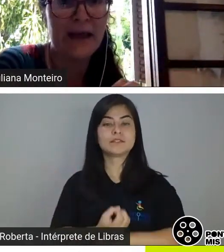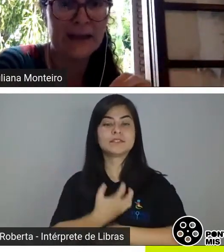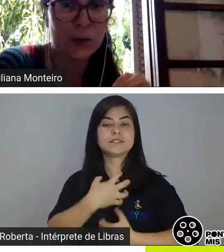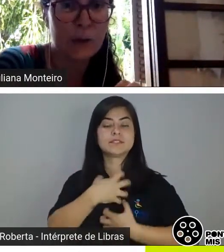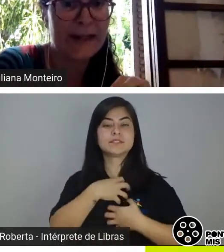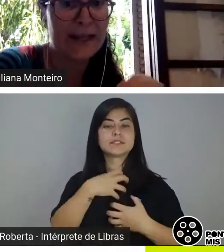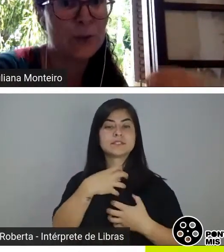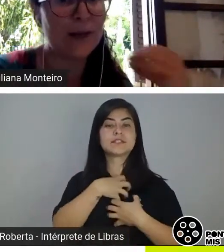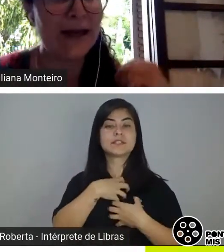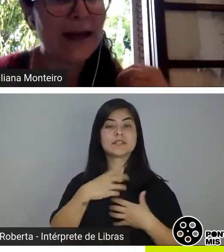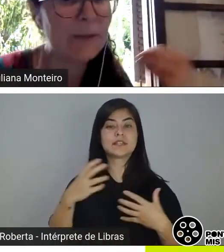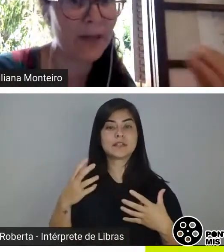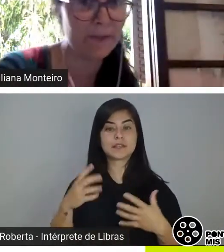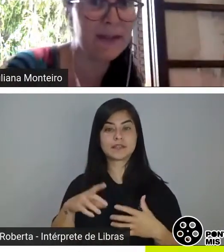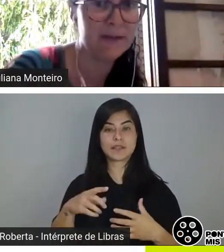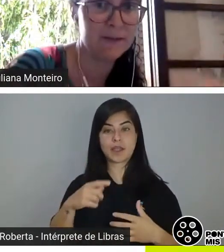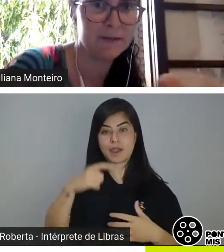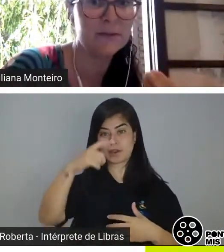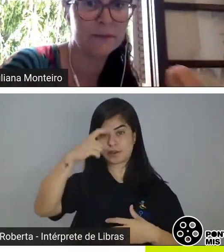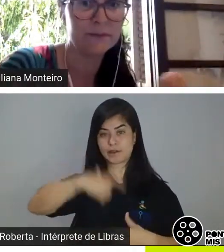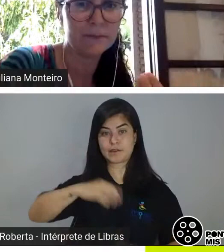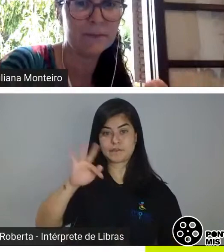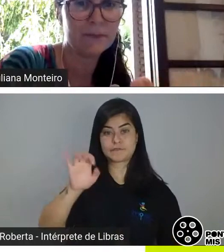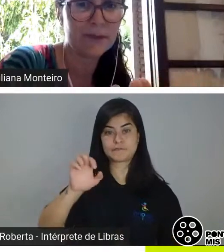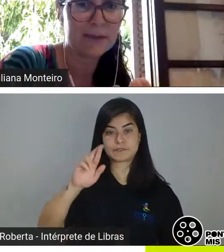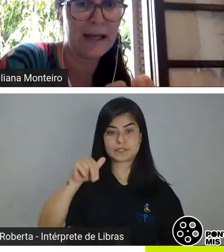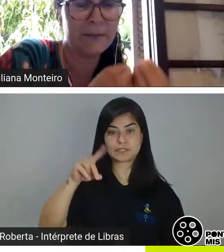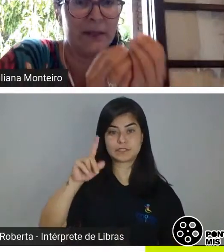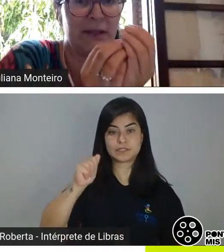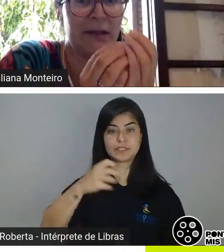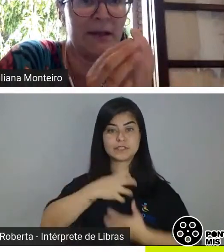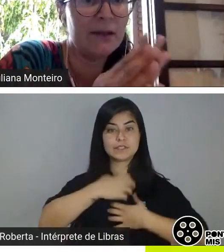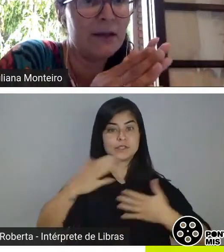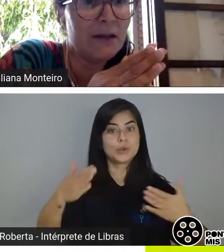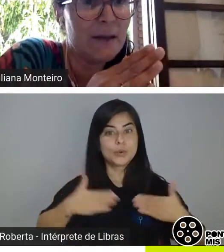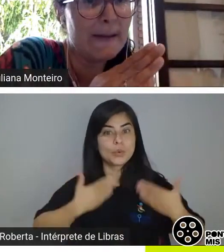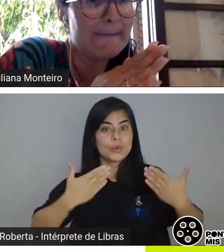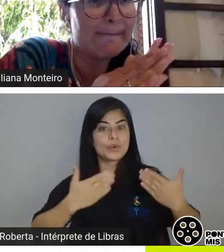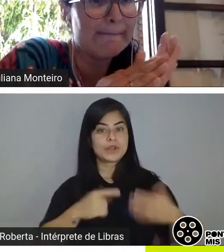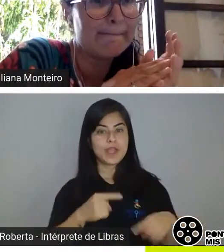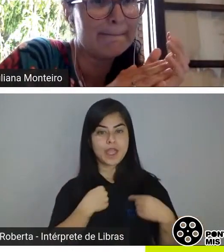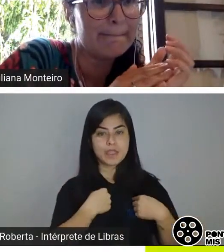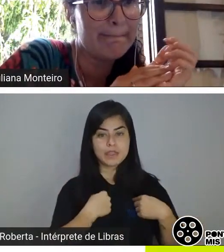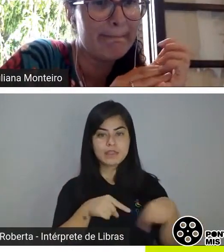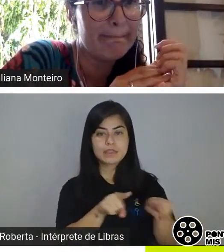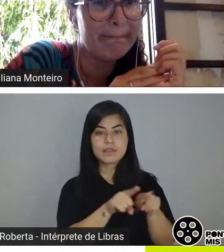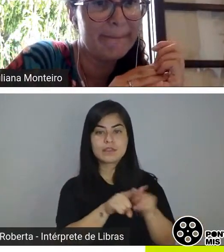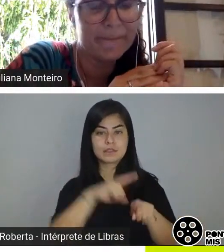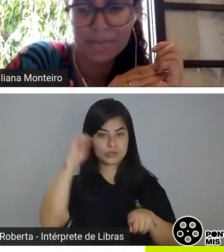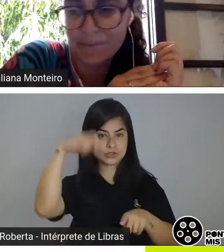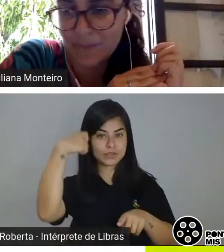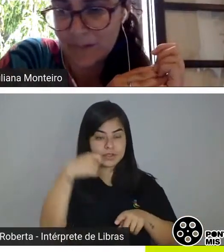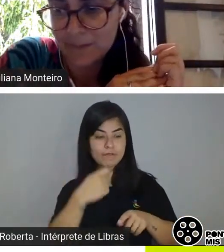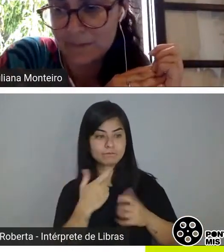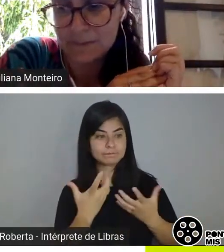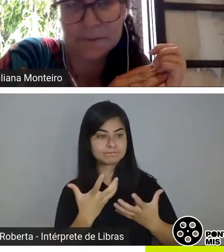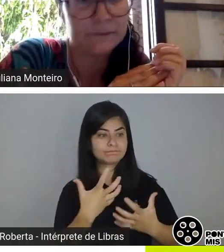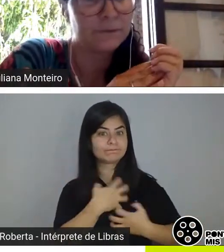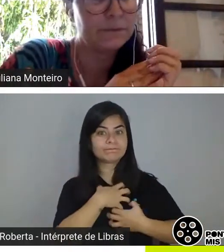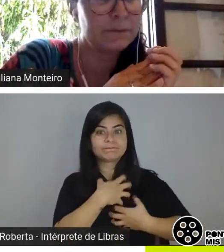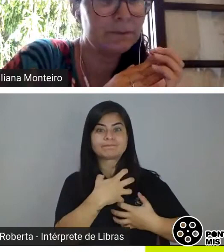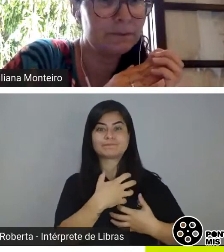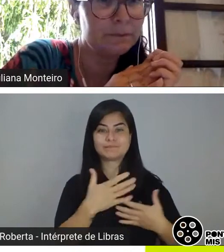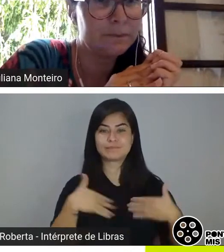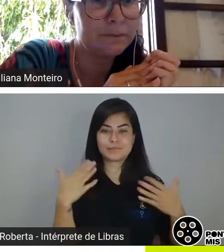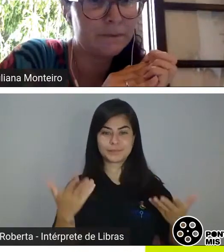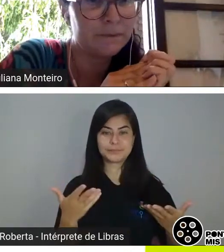que é surpreendente para ela e para mim. Sabe? Sim, entendo. É uma excelente pergunta.